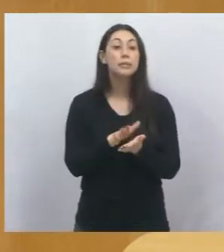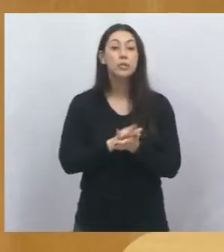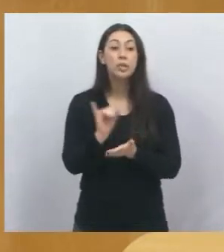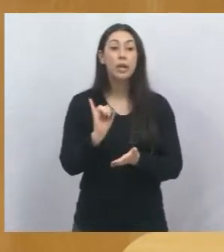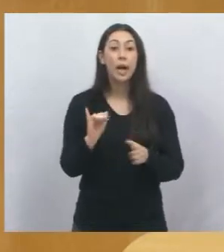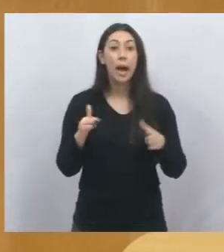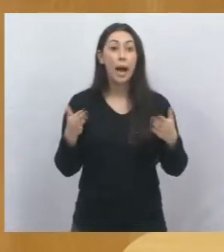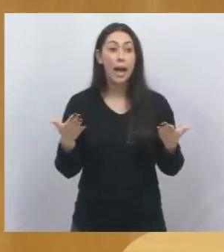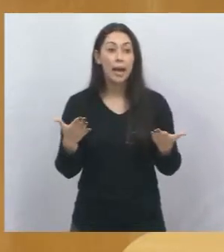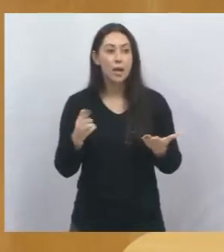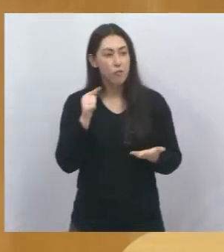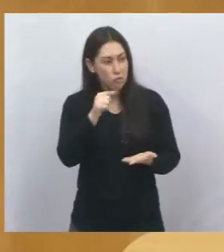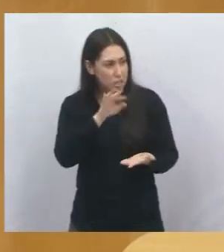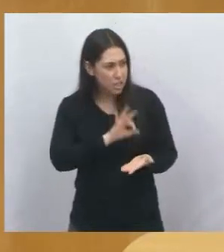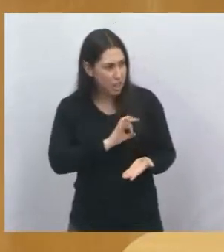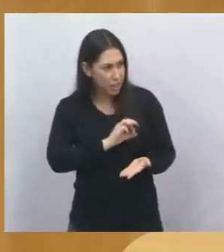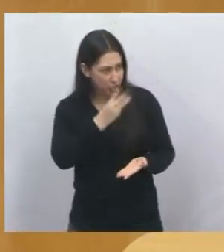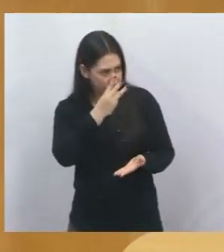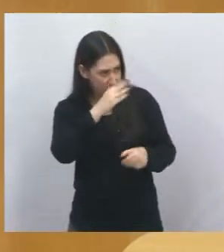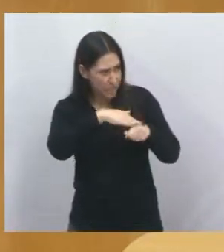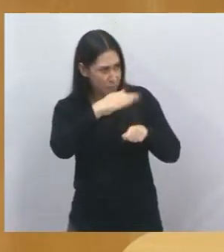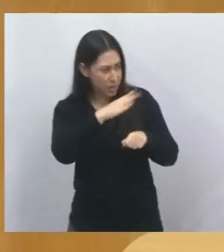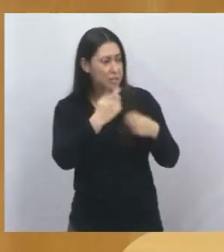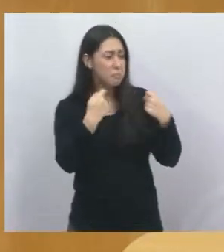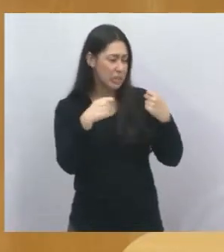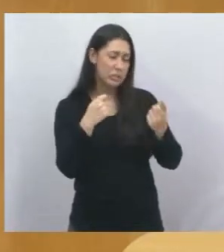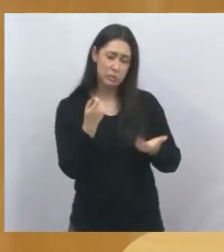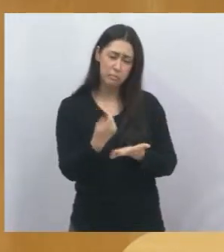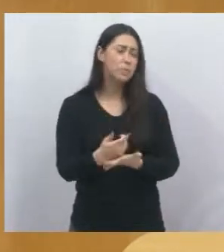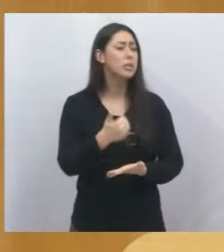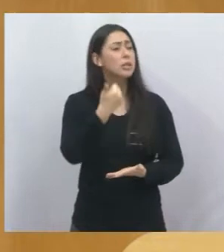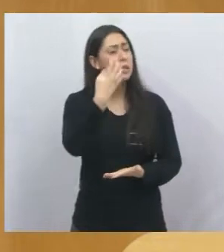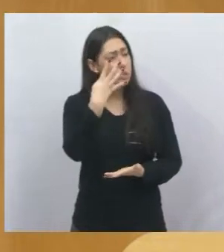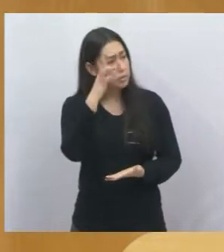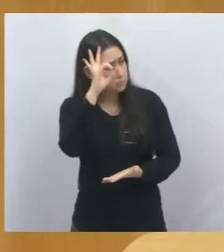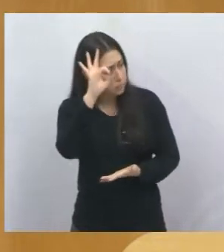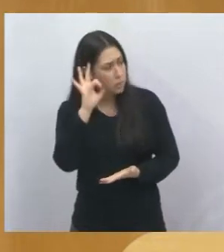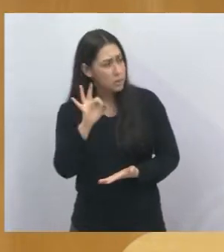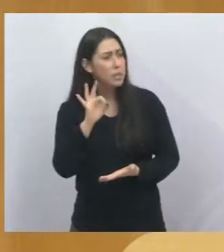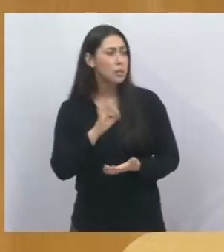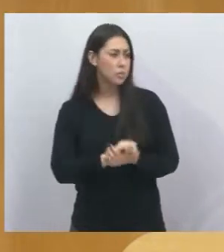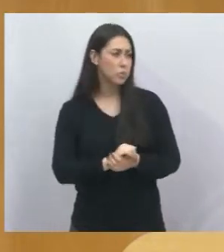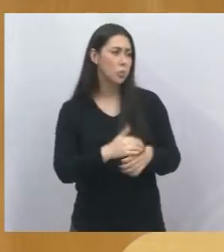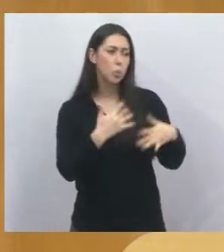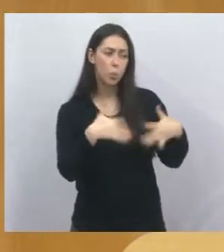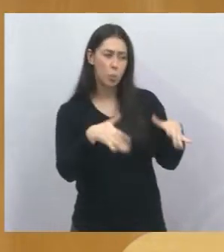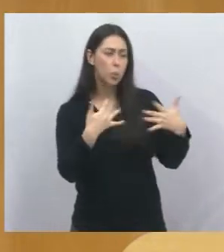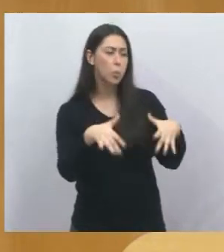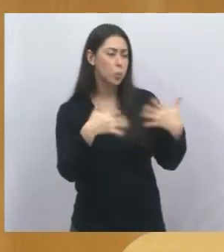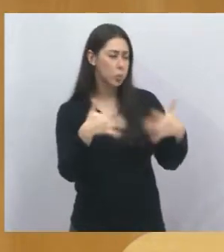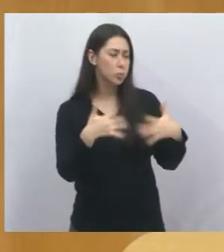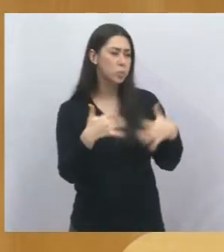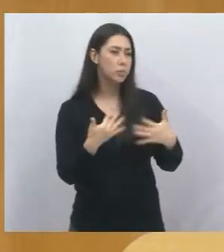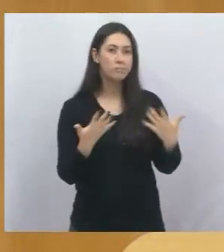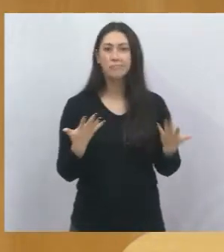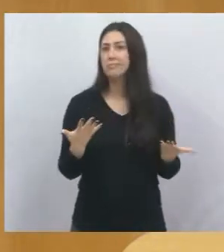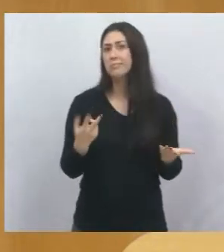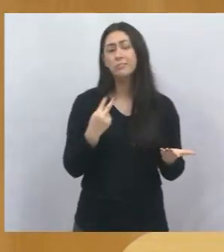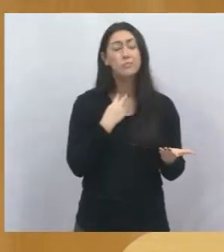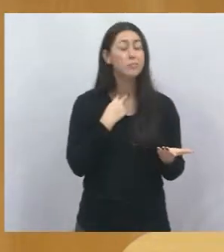Aí, não, você ganha acima de 3 salários mínimos, você vai pagar 14% sobre o que exceder essa faixa. Não